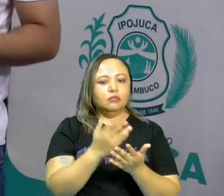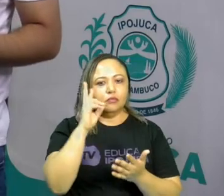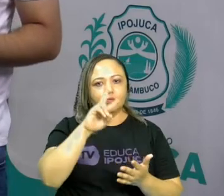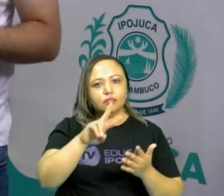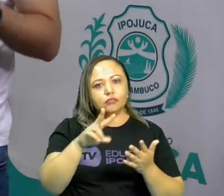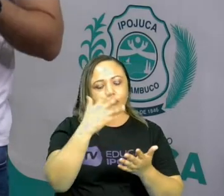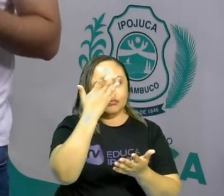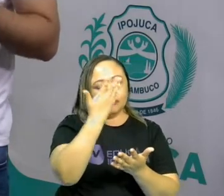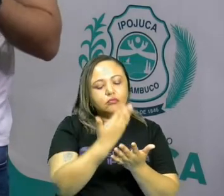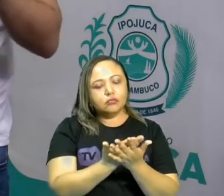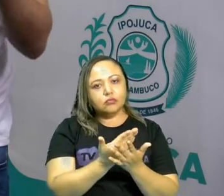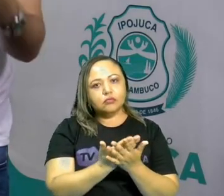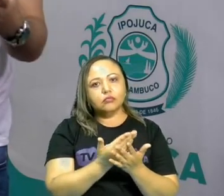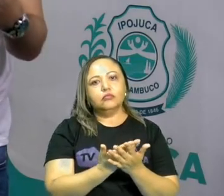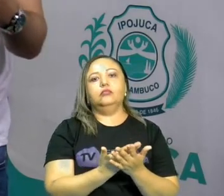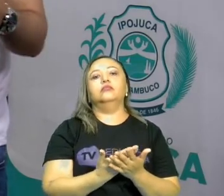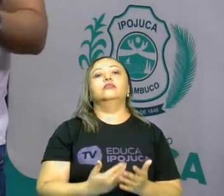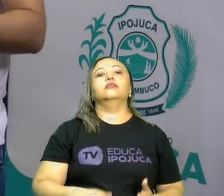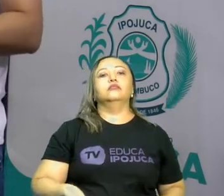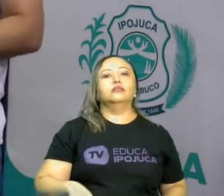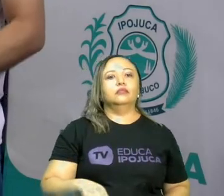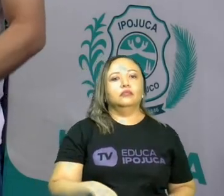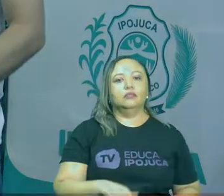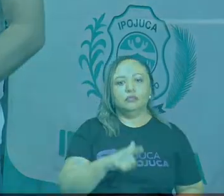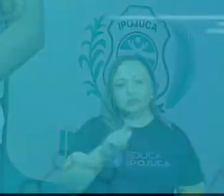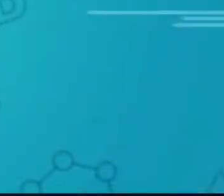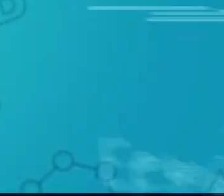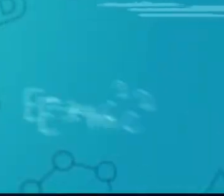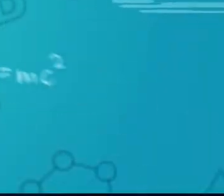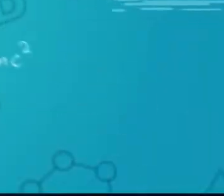fica com Deus e um abraço